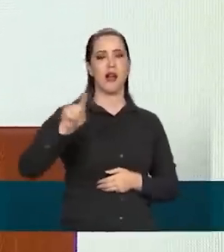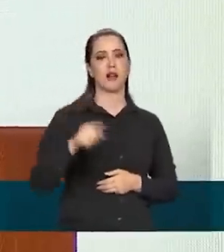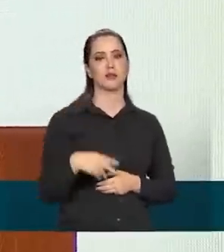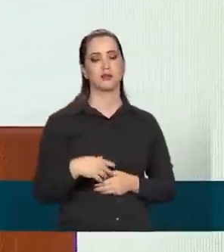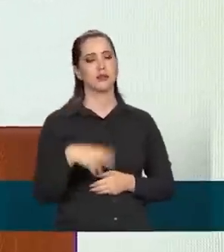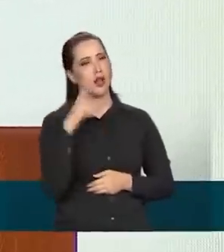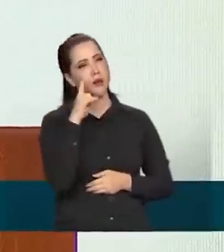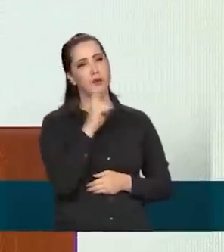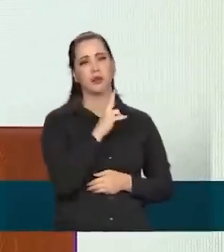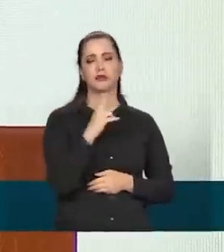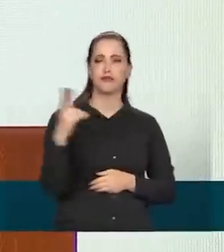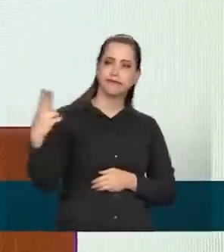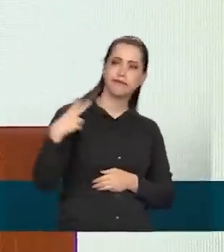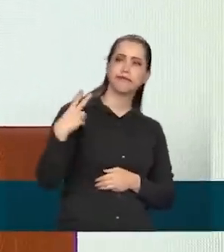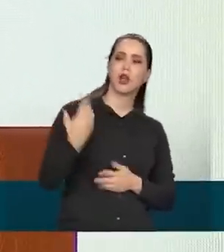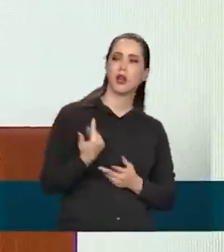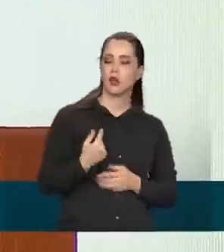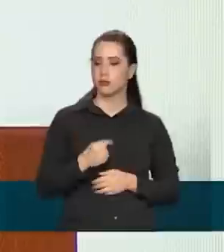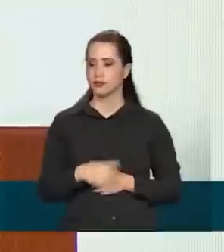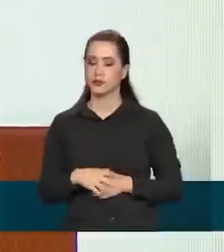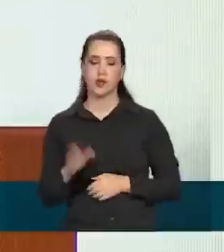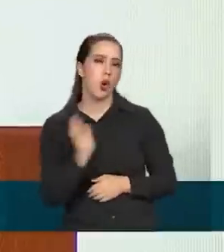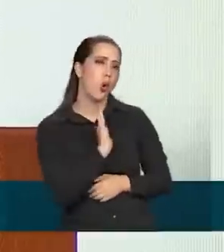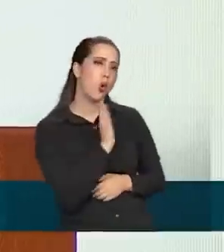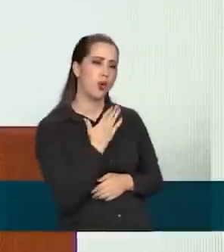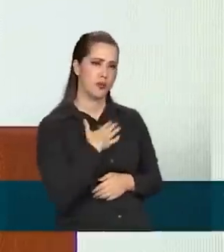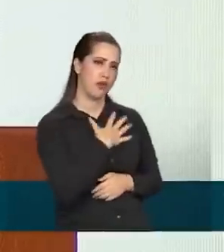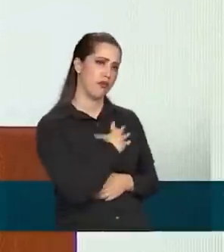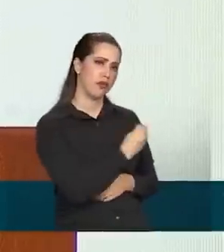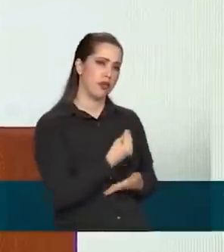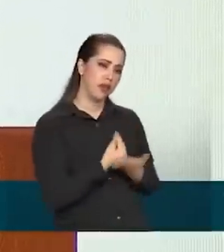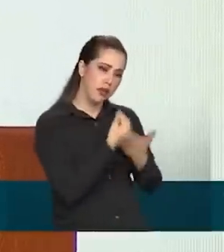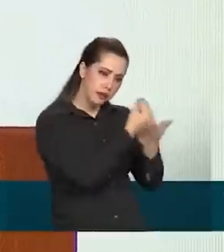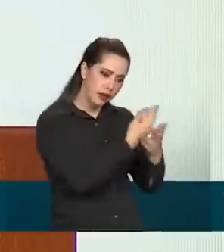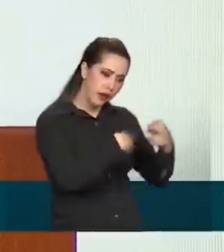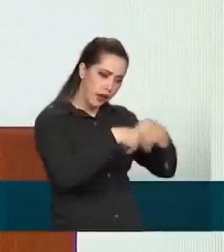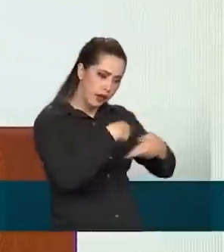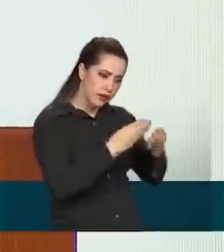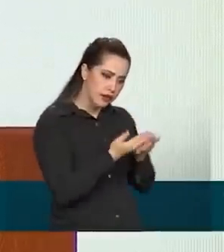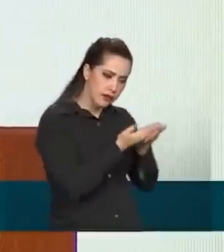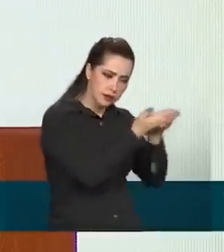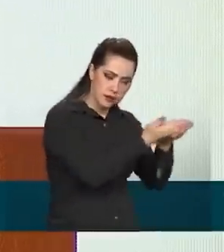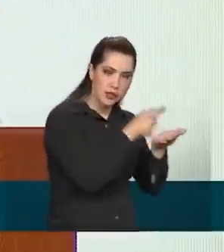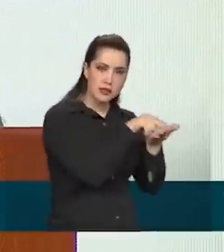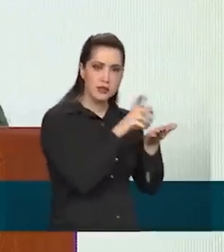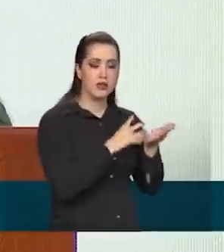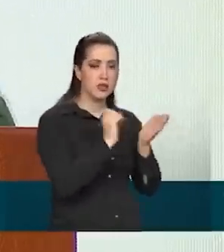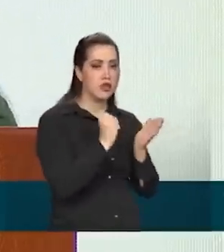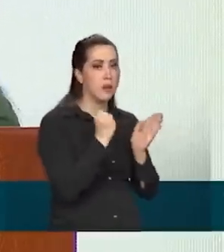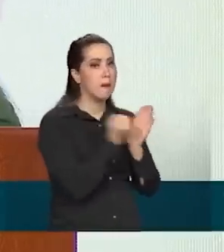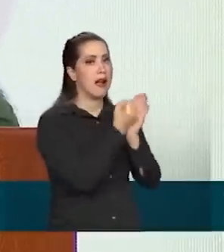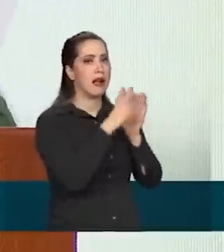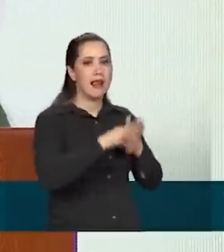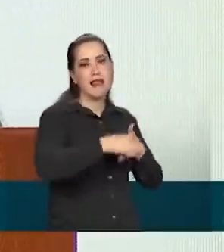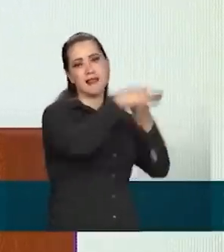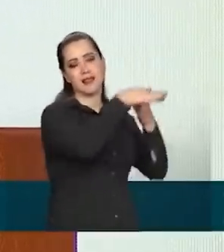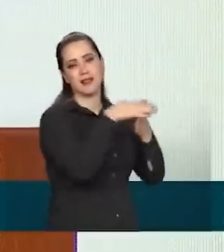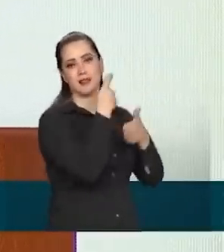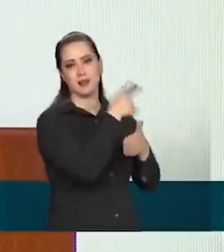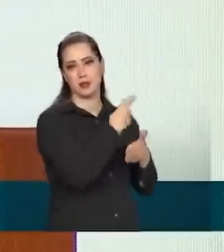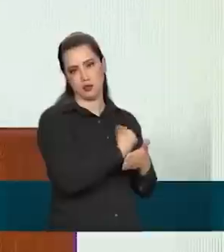voz serena, ô, minha filha, quero te entregar esses presentes, que são símbolos de